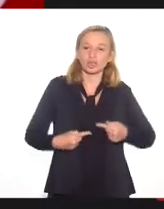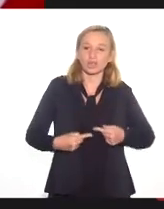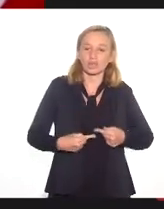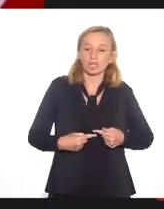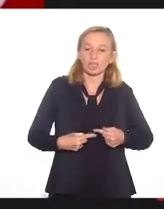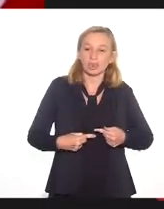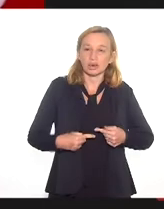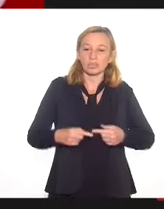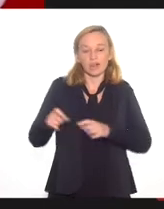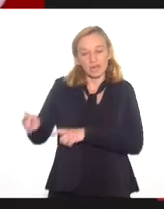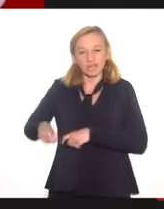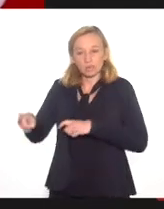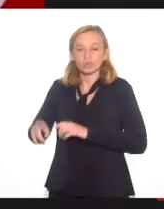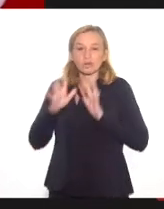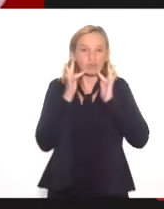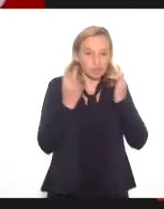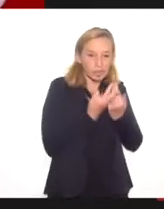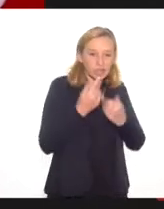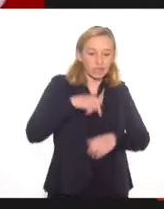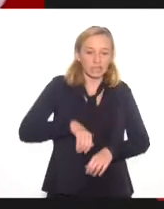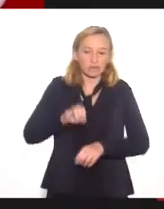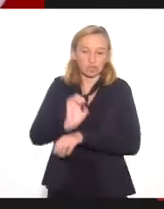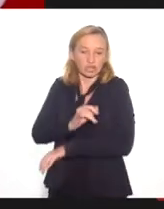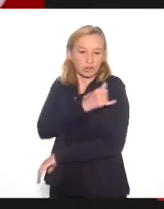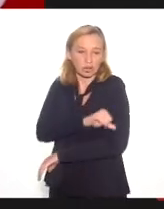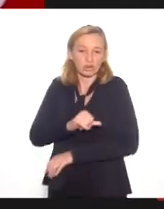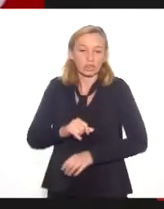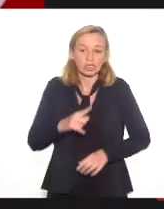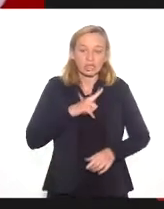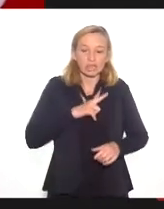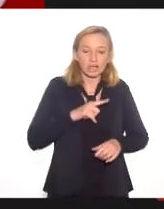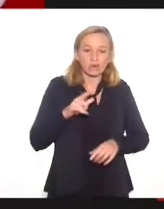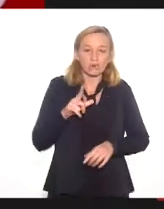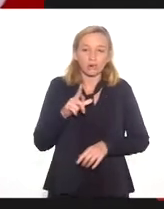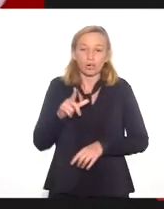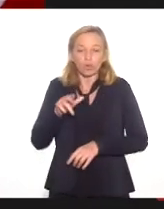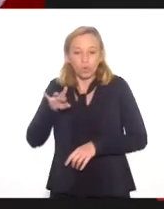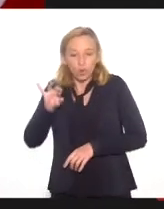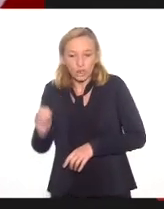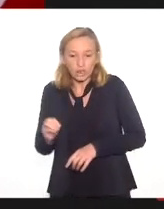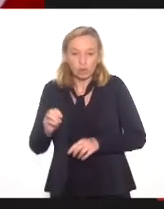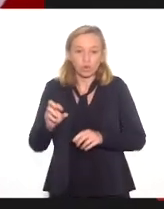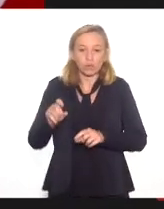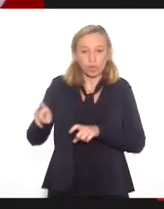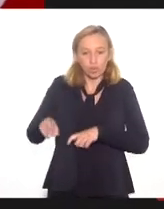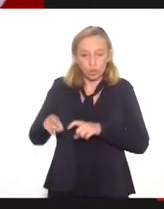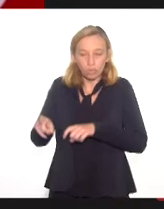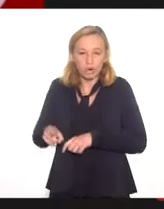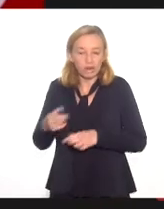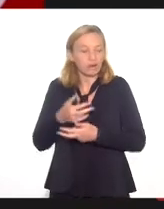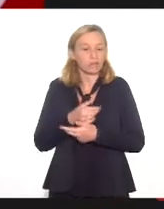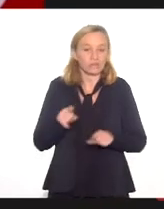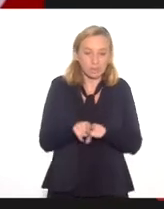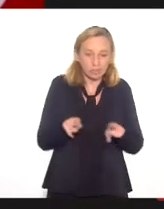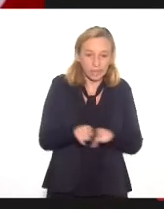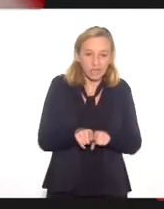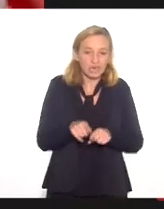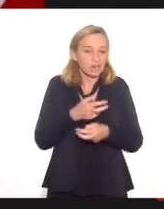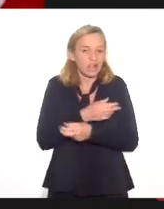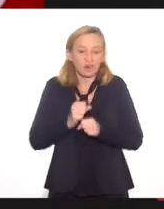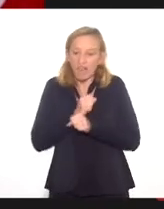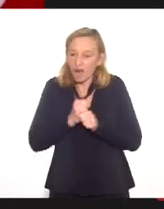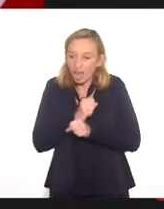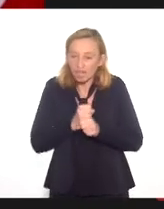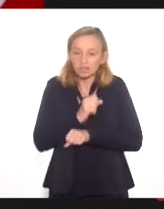para a agricultura familiar aqui no estado do Rio a gente tem o Rio Rural também que por muitos anos aqui no estado do Rio também